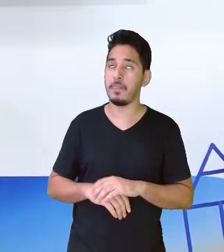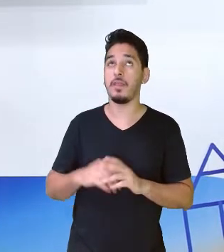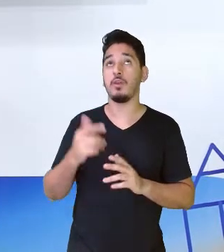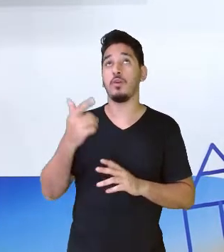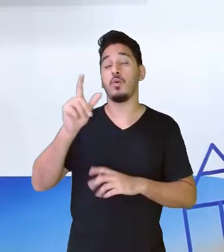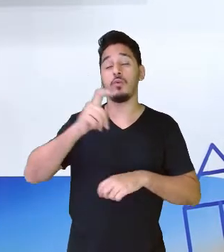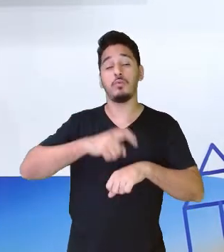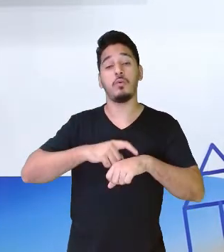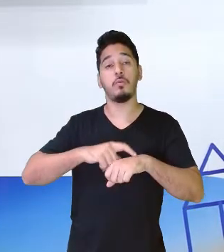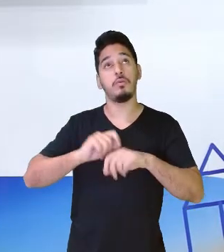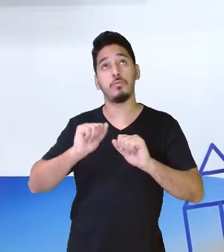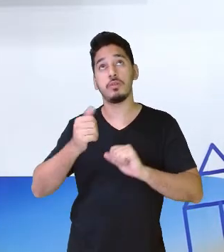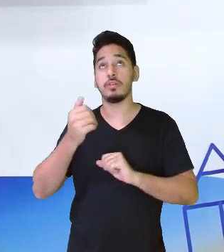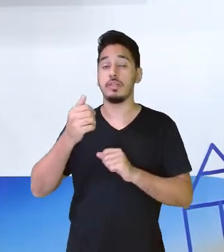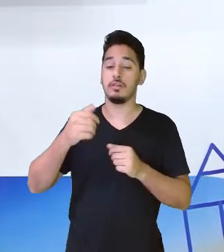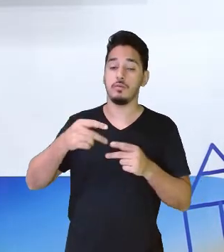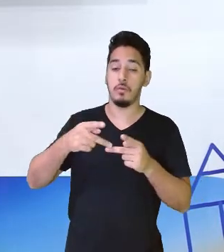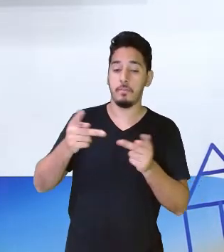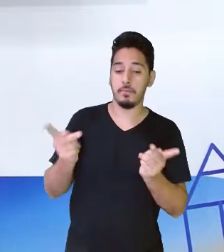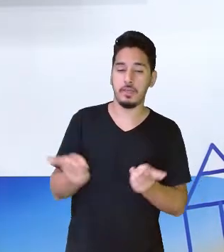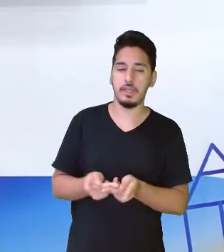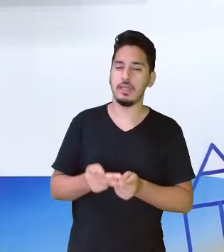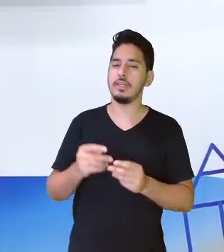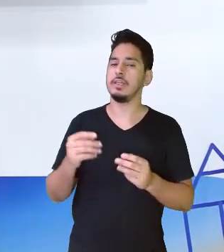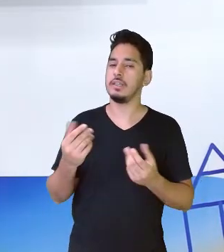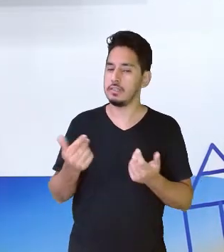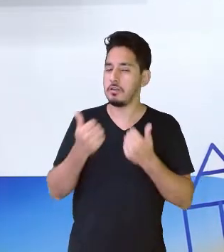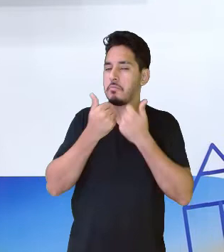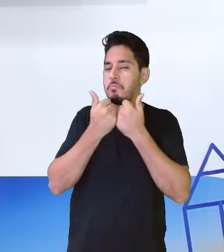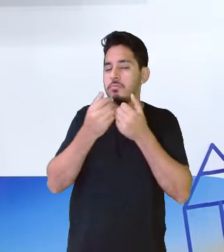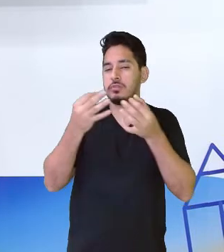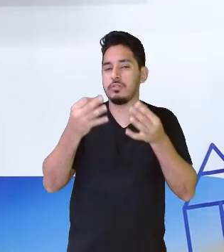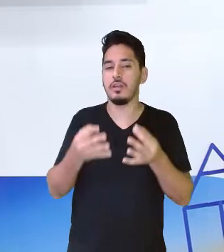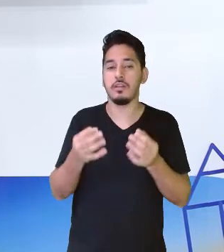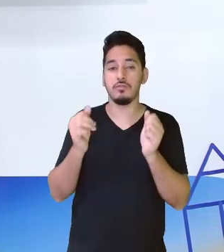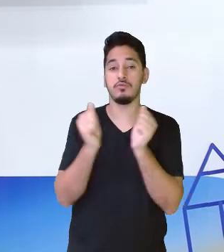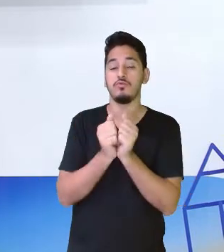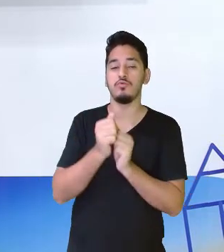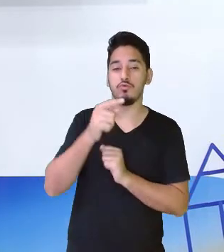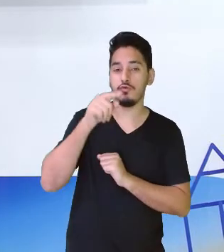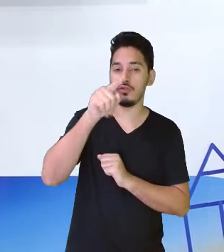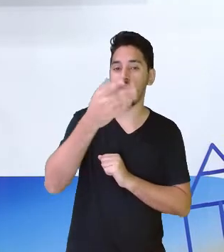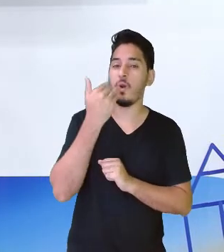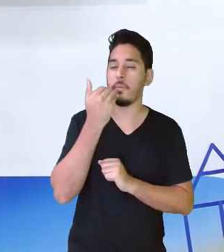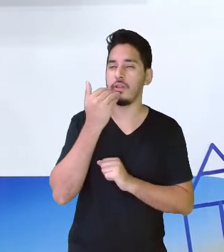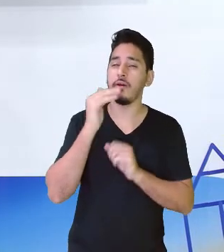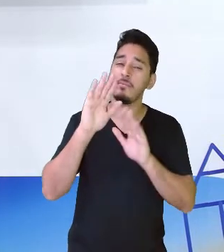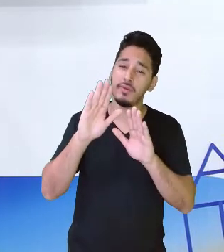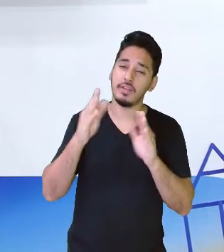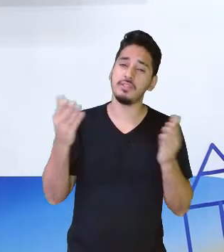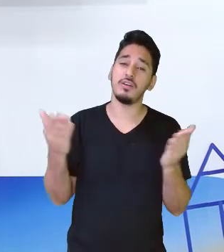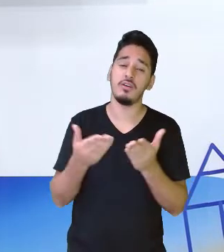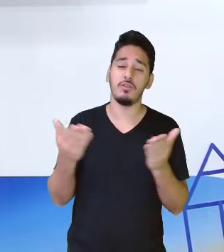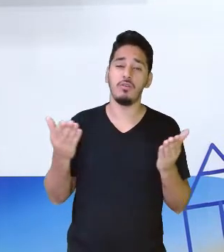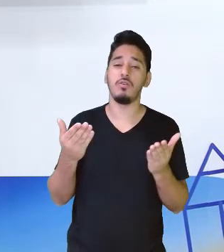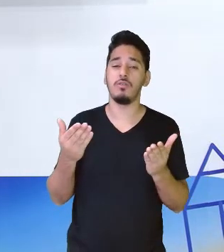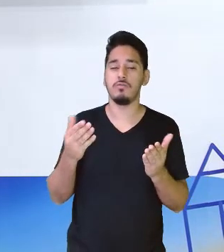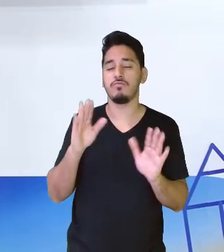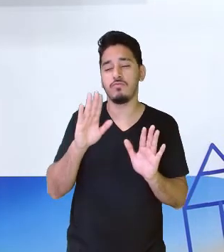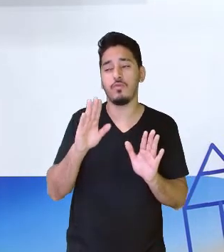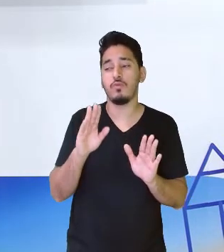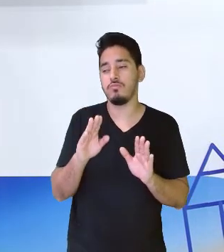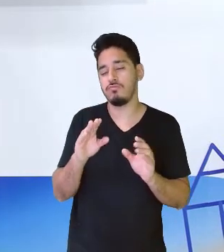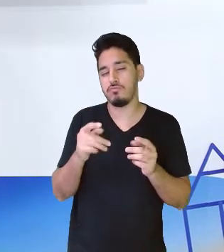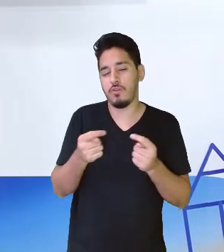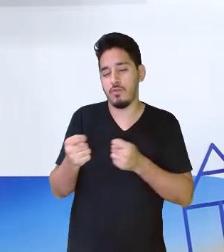traria uma pizza de verdade e comeria ao vivo junto com vocês. Mas, dessa vez, vou me